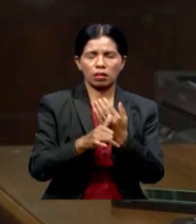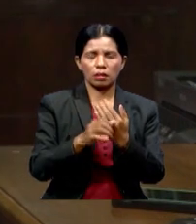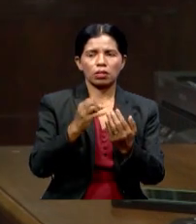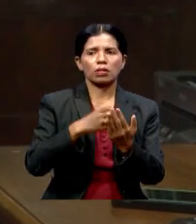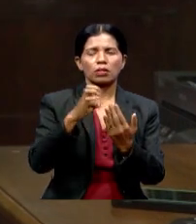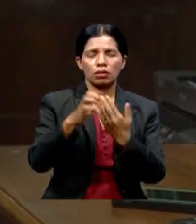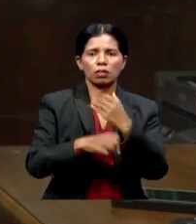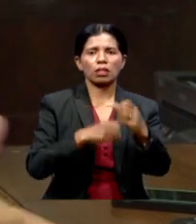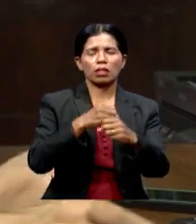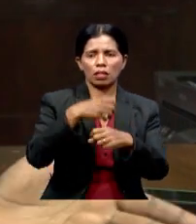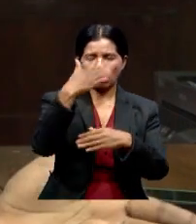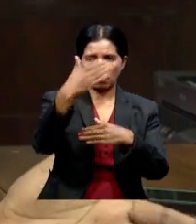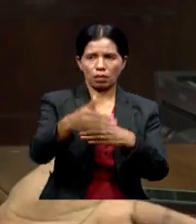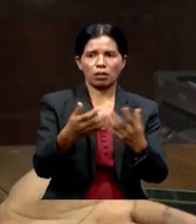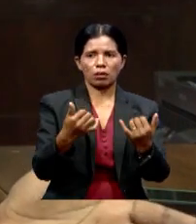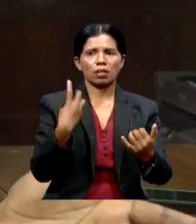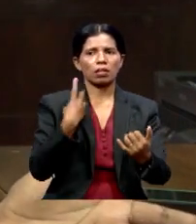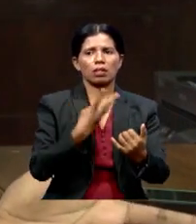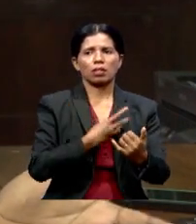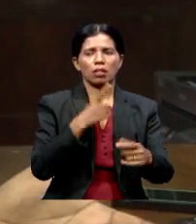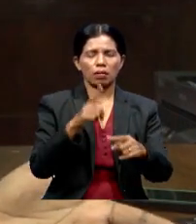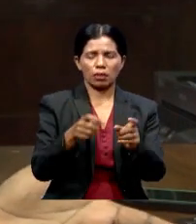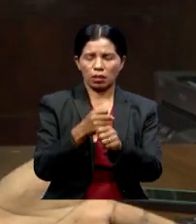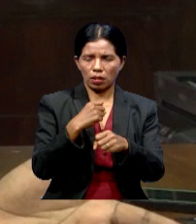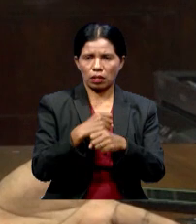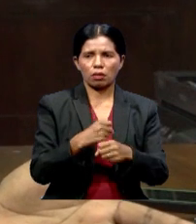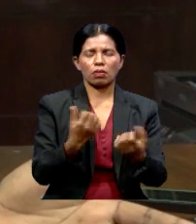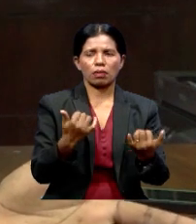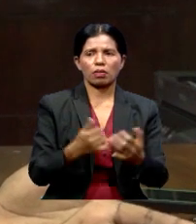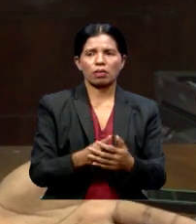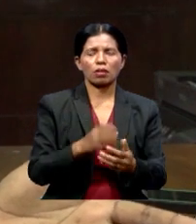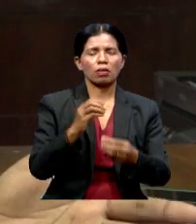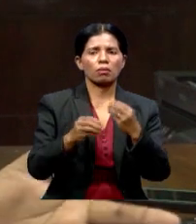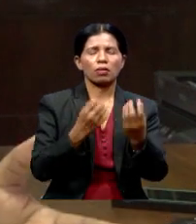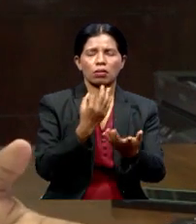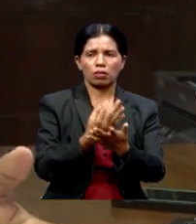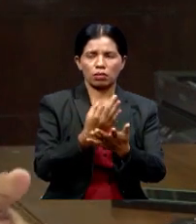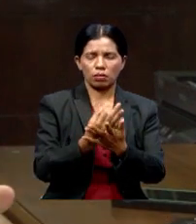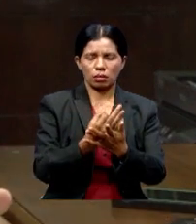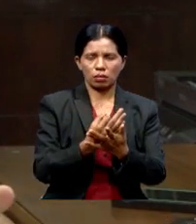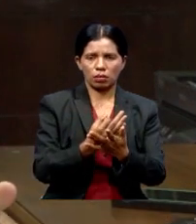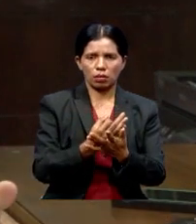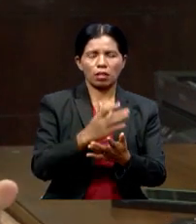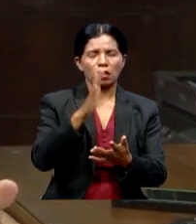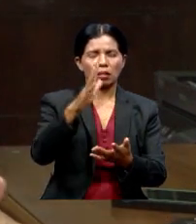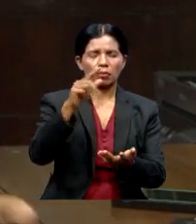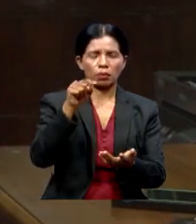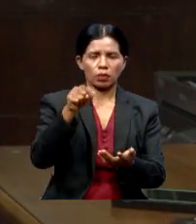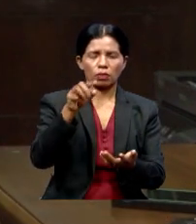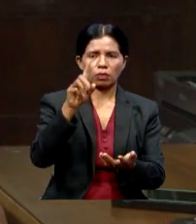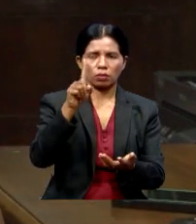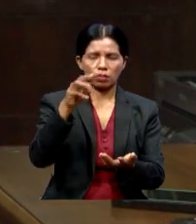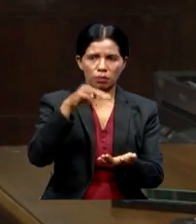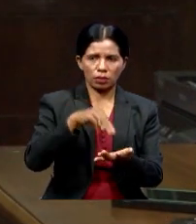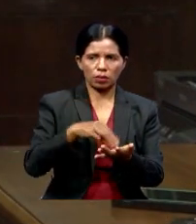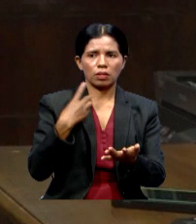oi se agora ita la la bel halbo tida quase que orçamento 5.1 milhões ne quase que